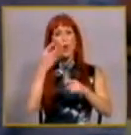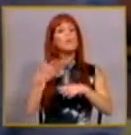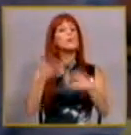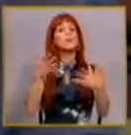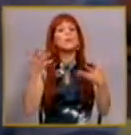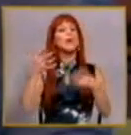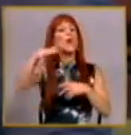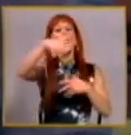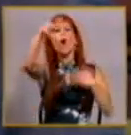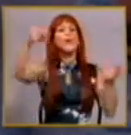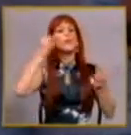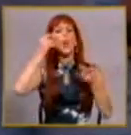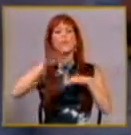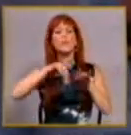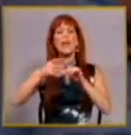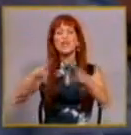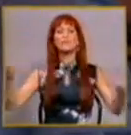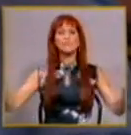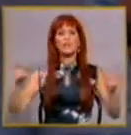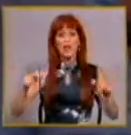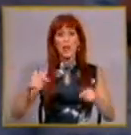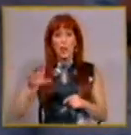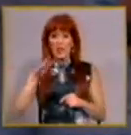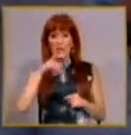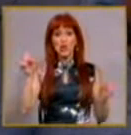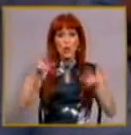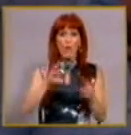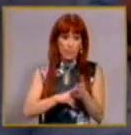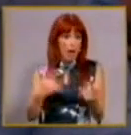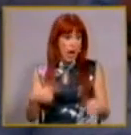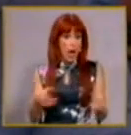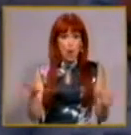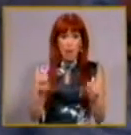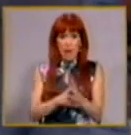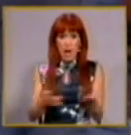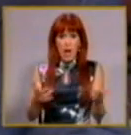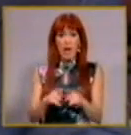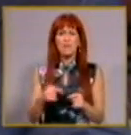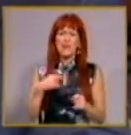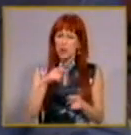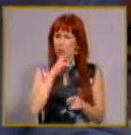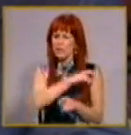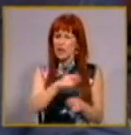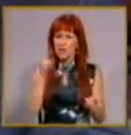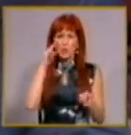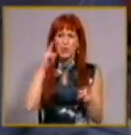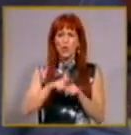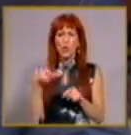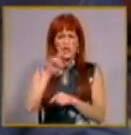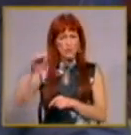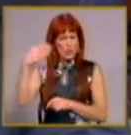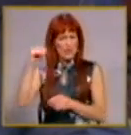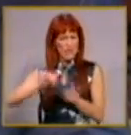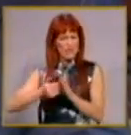onde, quando e em que circunstâncias devemos fazer. E por isso, quando disse, é uma nova realidade, é de facto uma nova realidade, mas eu chamo a atenção, nós acabamos de sair de uma sétima